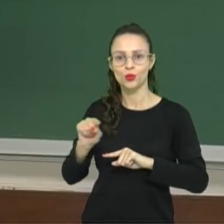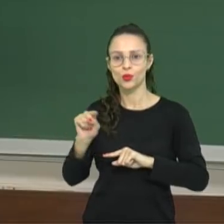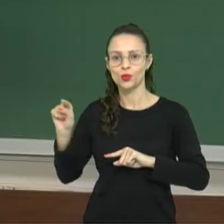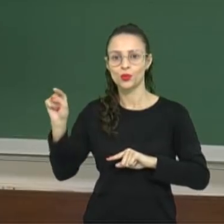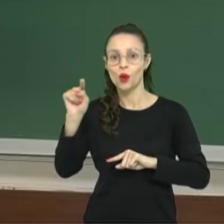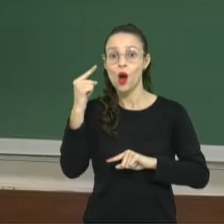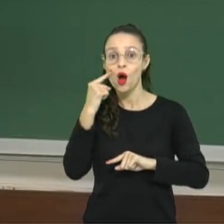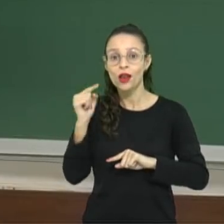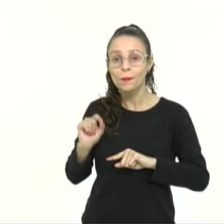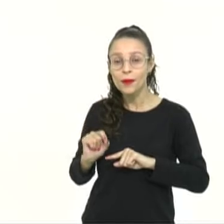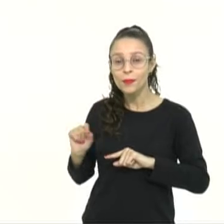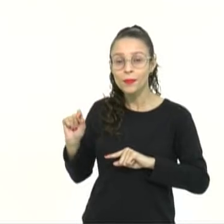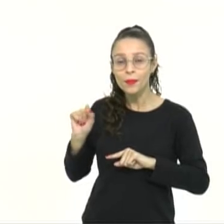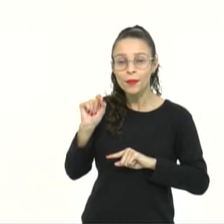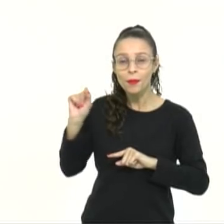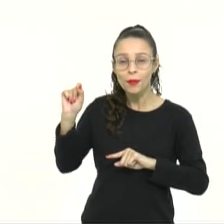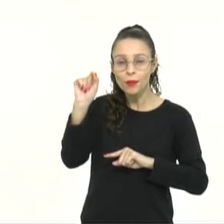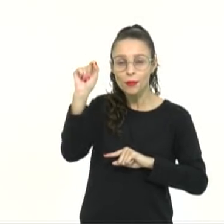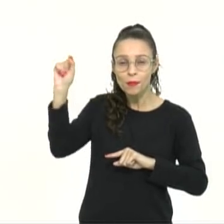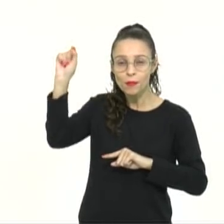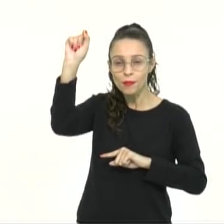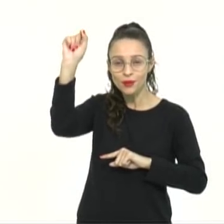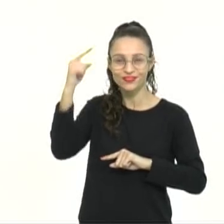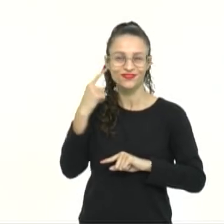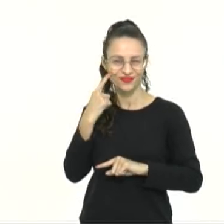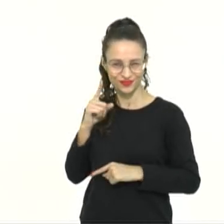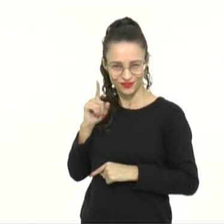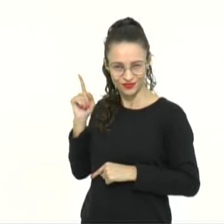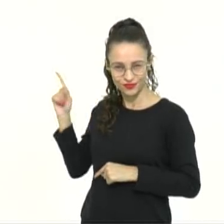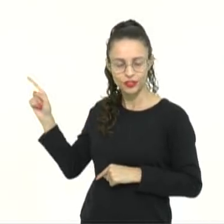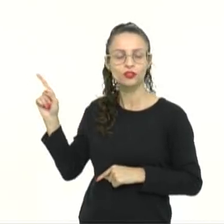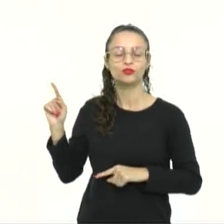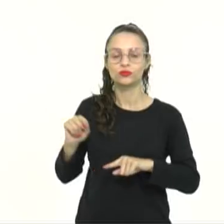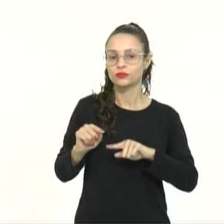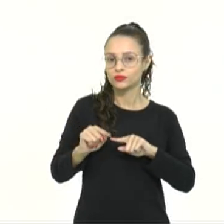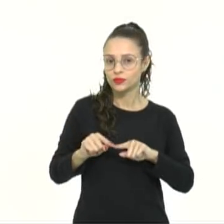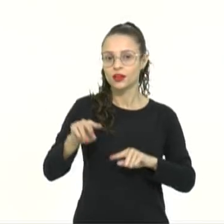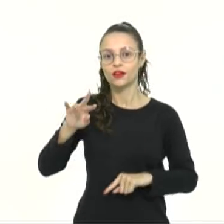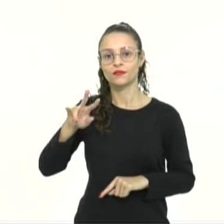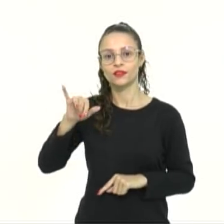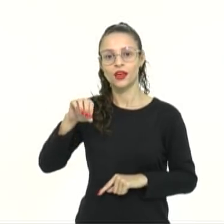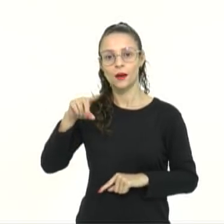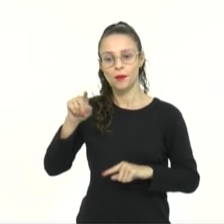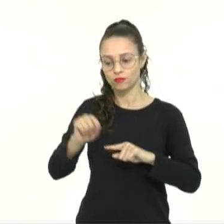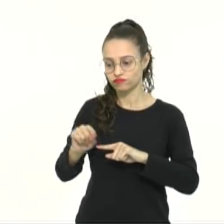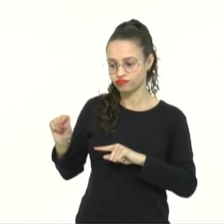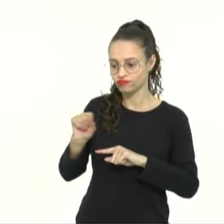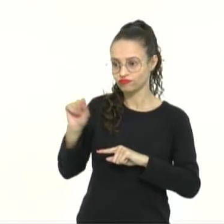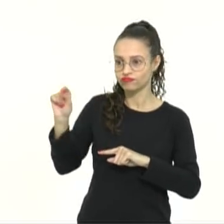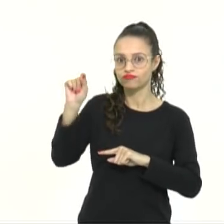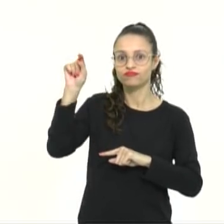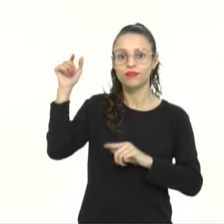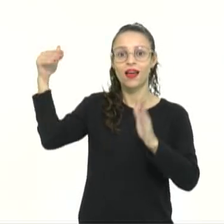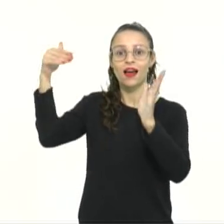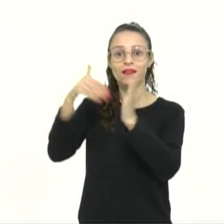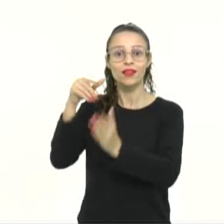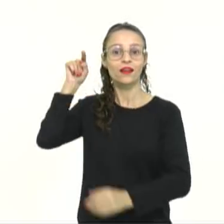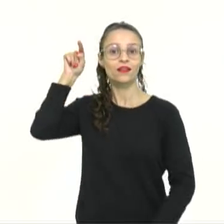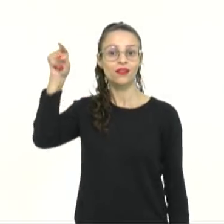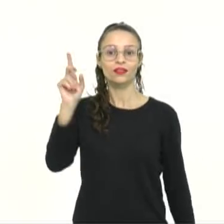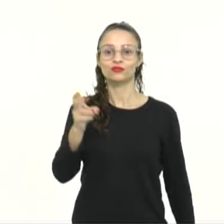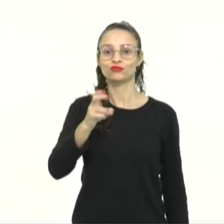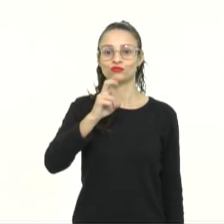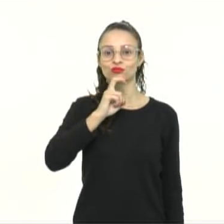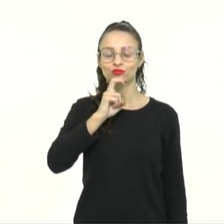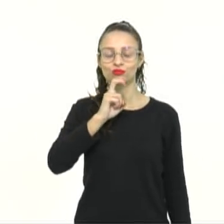pontos estão marcados aqui no nosso mapa, desde Viamão até Sorocaba. Quer dizer o quê? Eram